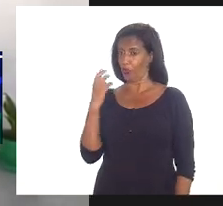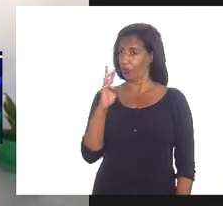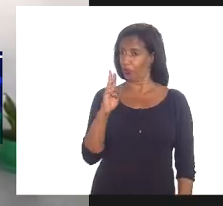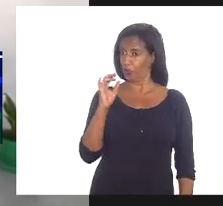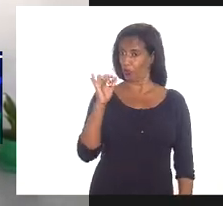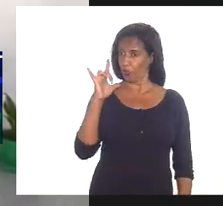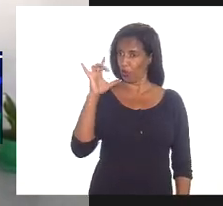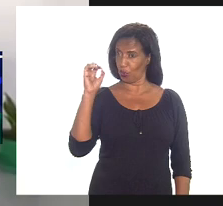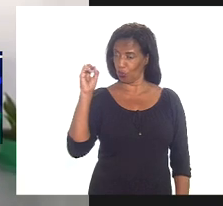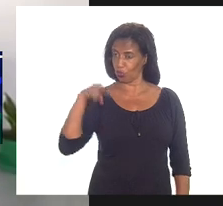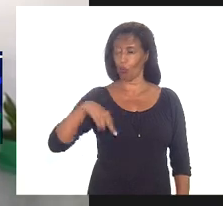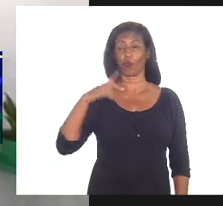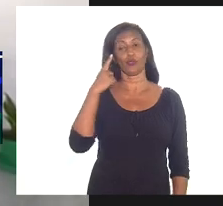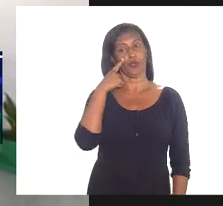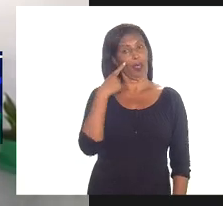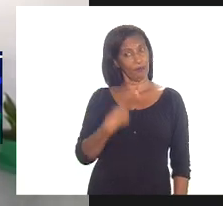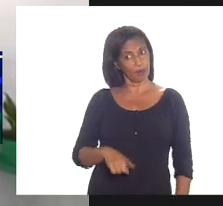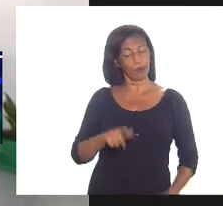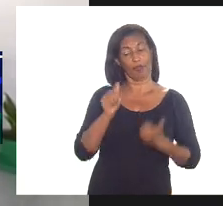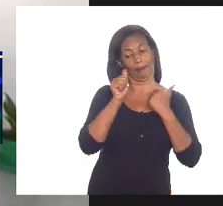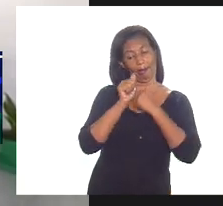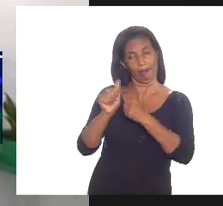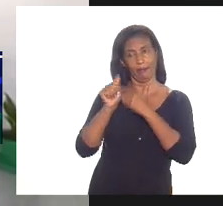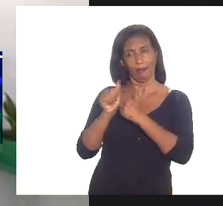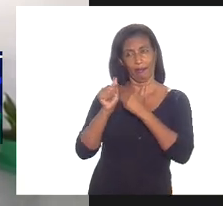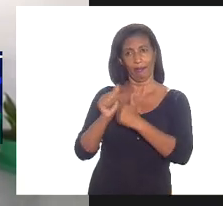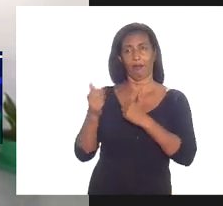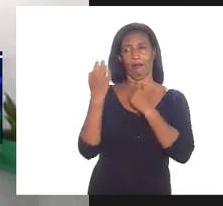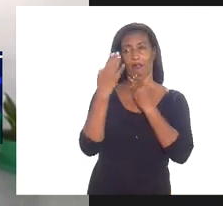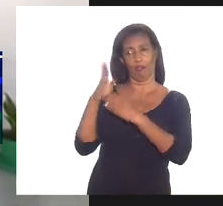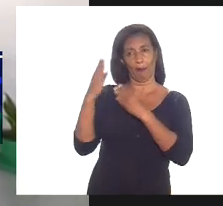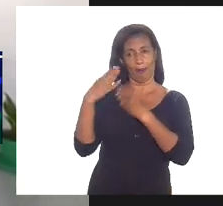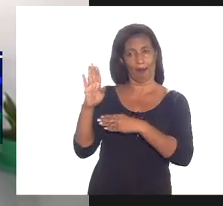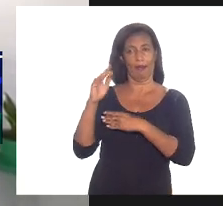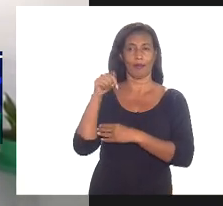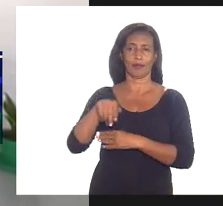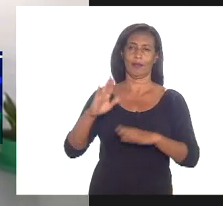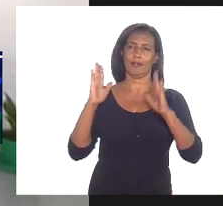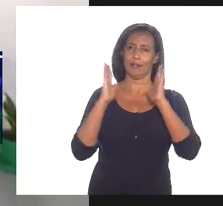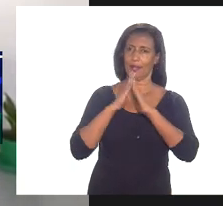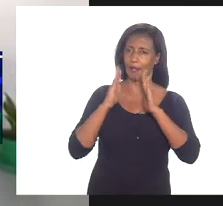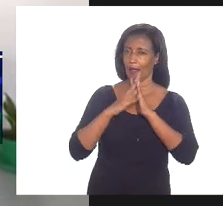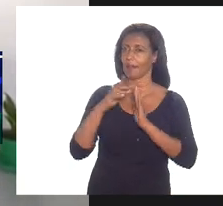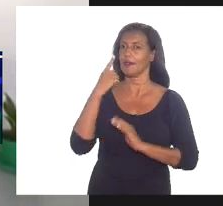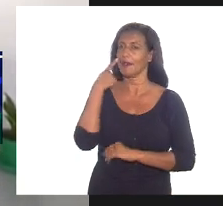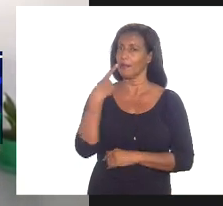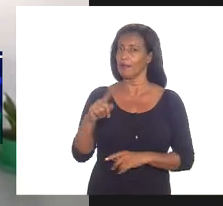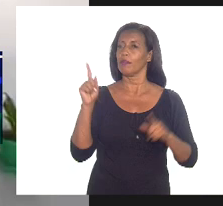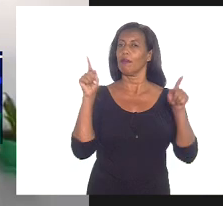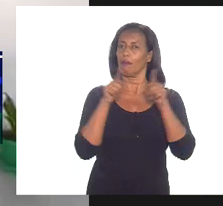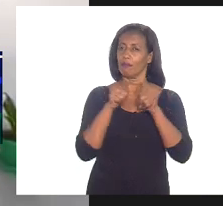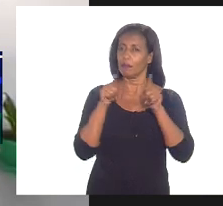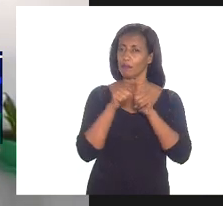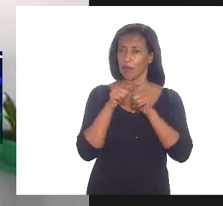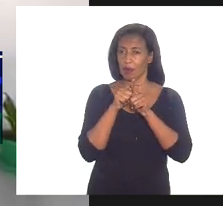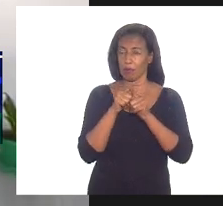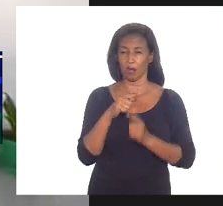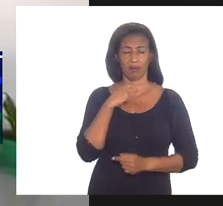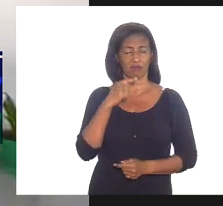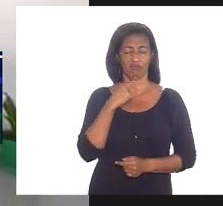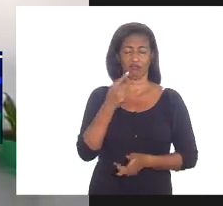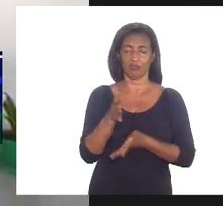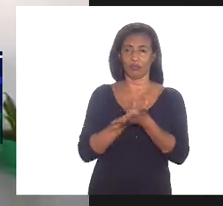operando uma série de tentativas de ameaça essa caso e Vimos que também isso não o Grou